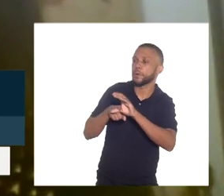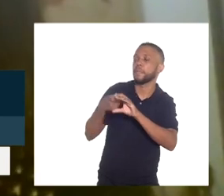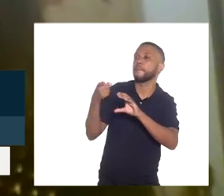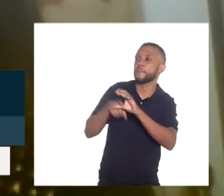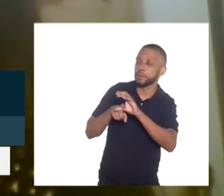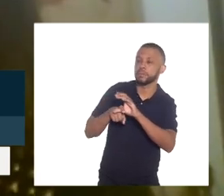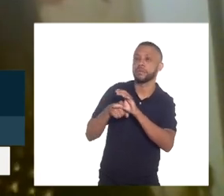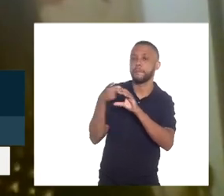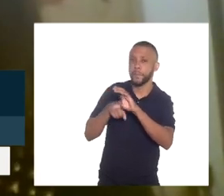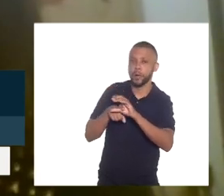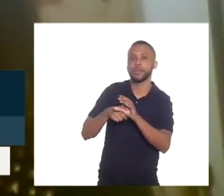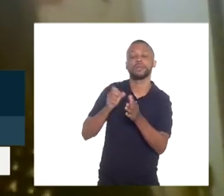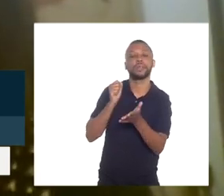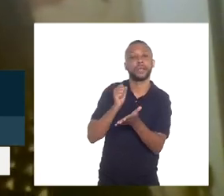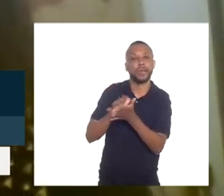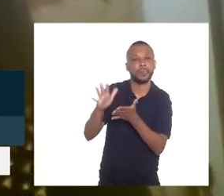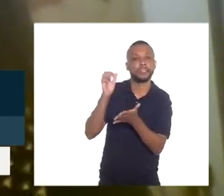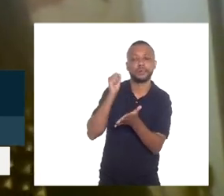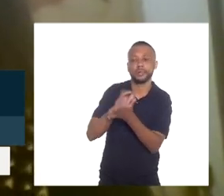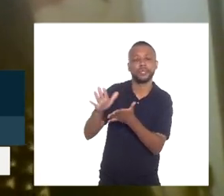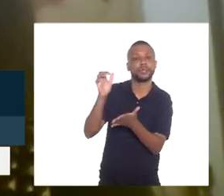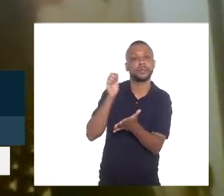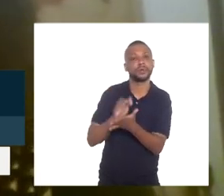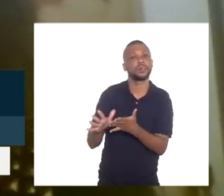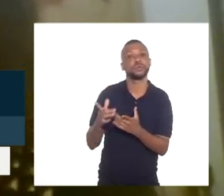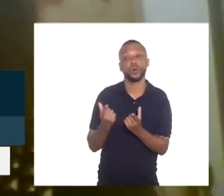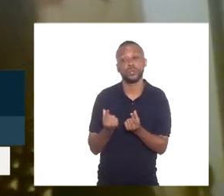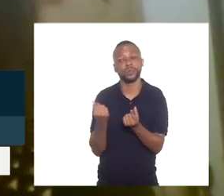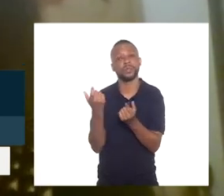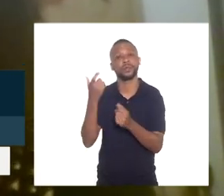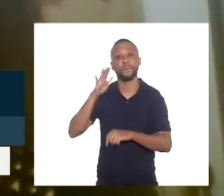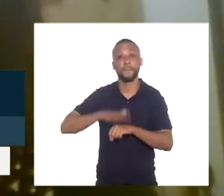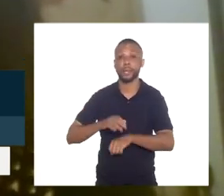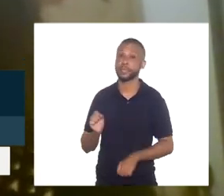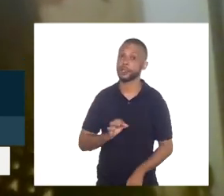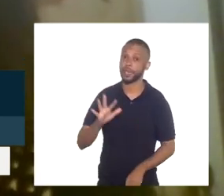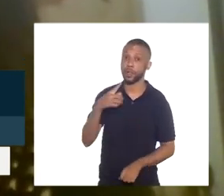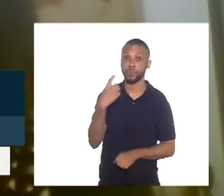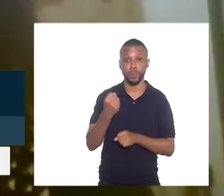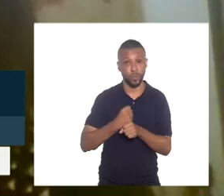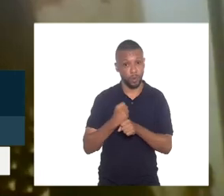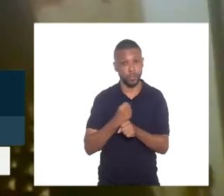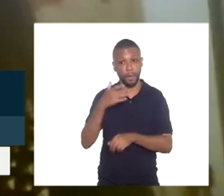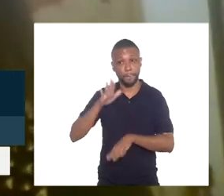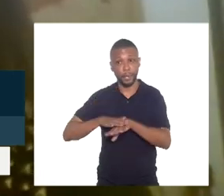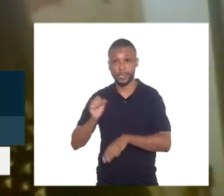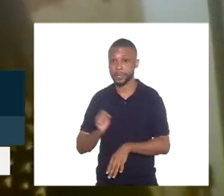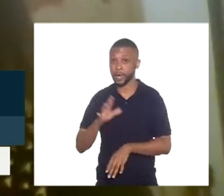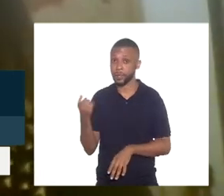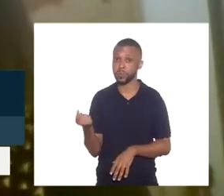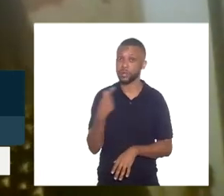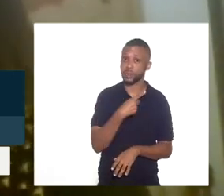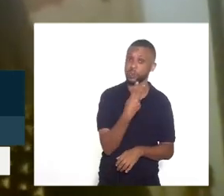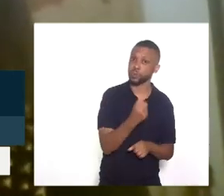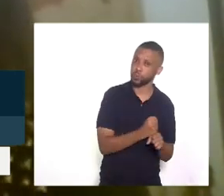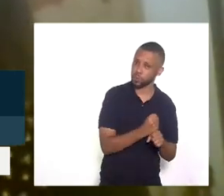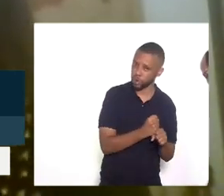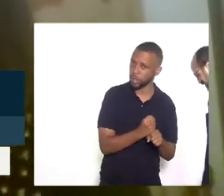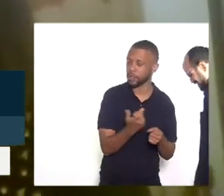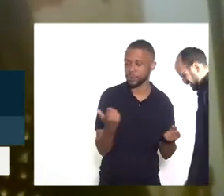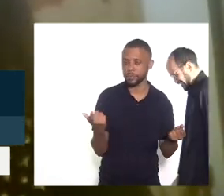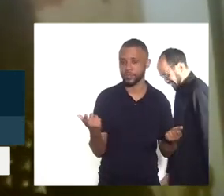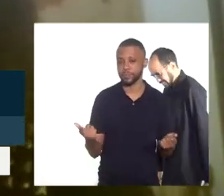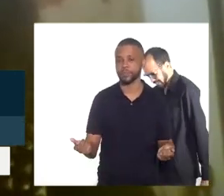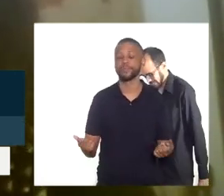estaremos sempre gastando dinheiro a mais, porque o primeiro ano é sempre mais caro do que o segundo, do que o terceiro e o quarto, e nós